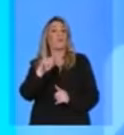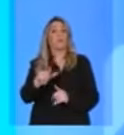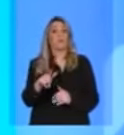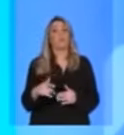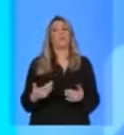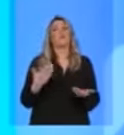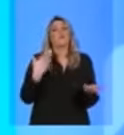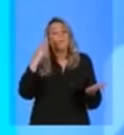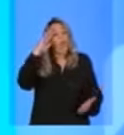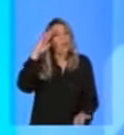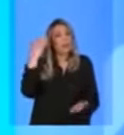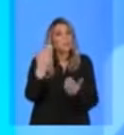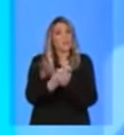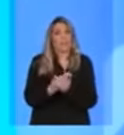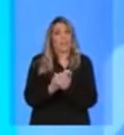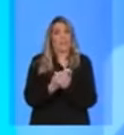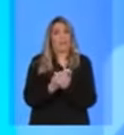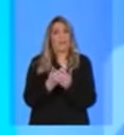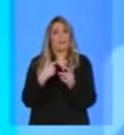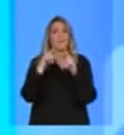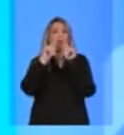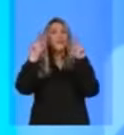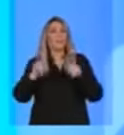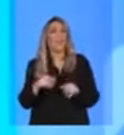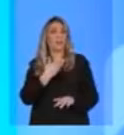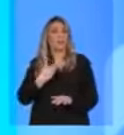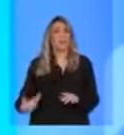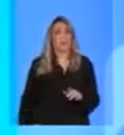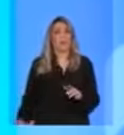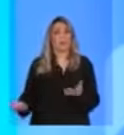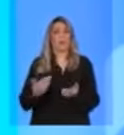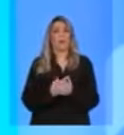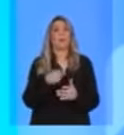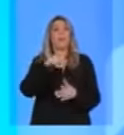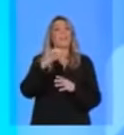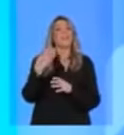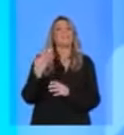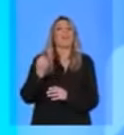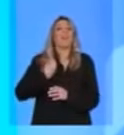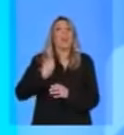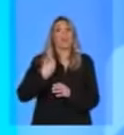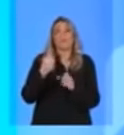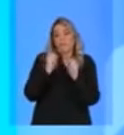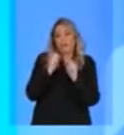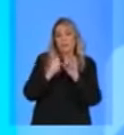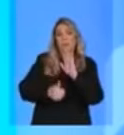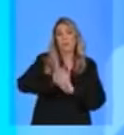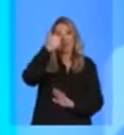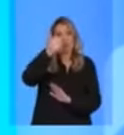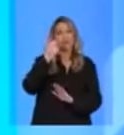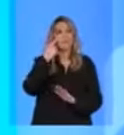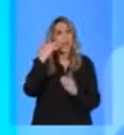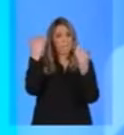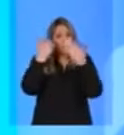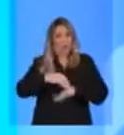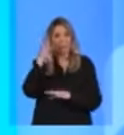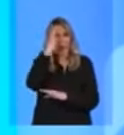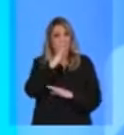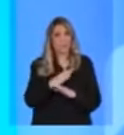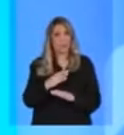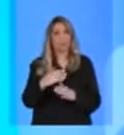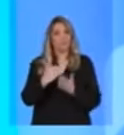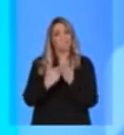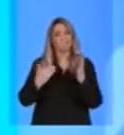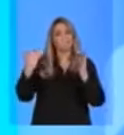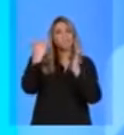então é acreditar no servidor criar incentivos para que a nota possa melhorar e Melhorou a prova Brasil avançou o